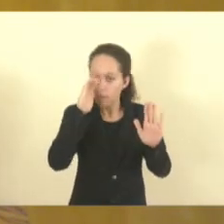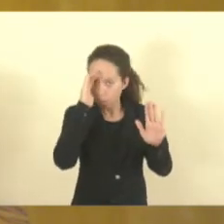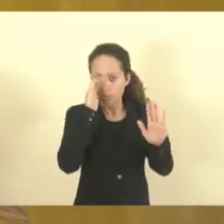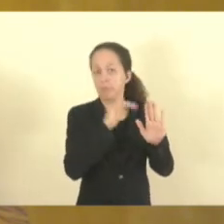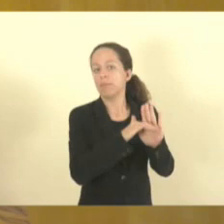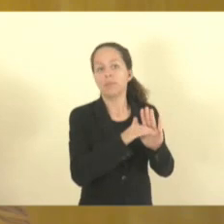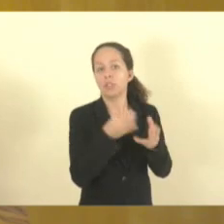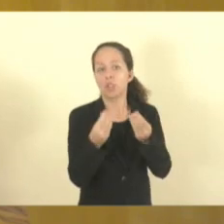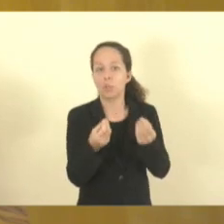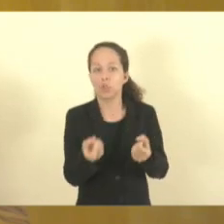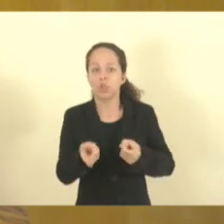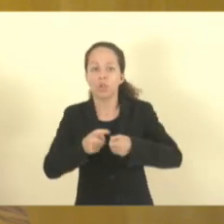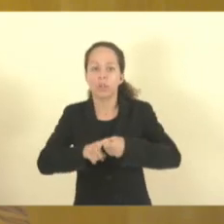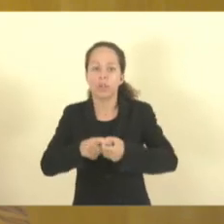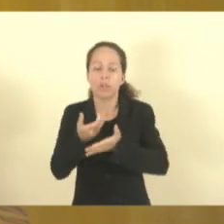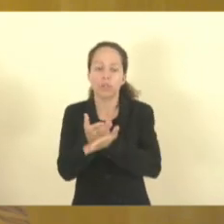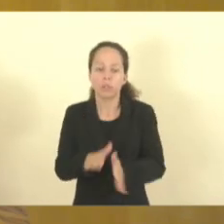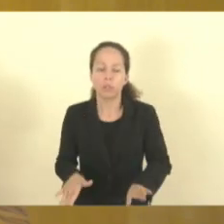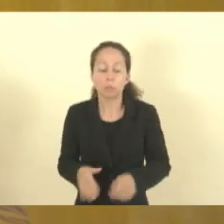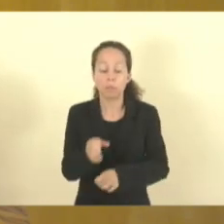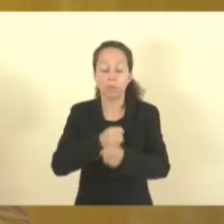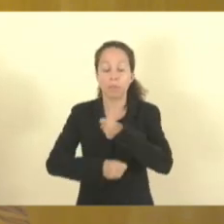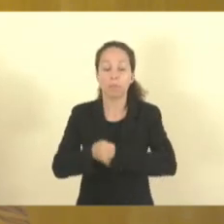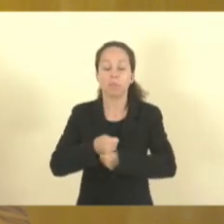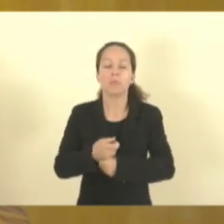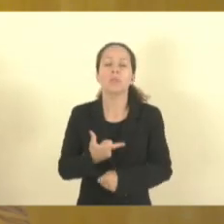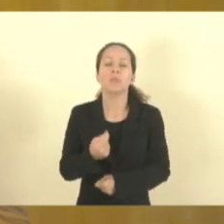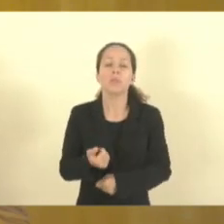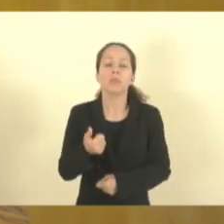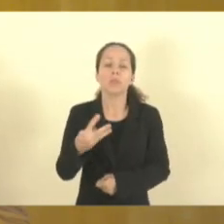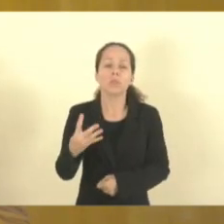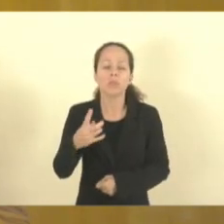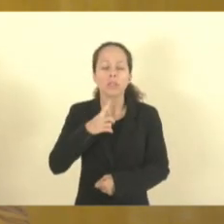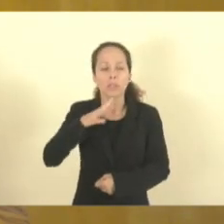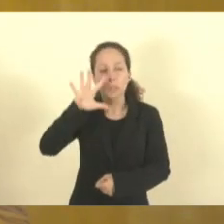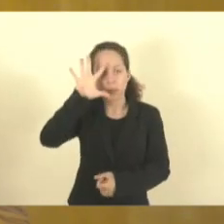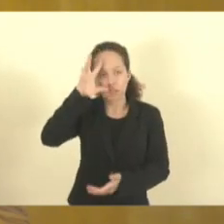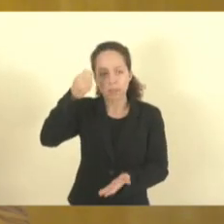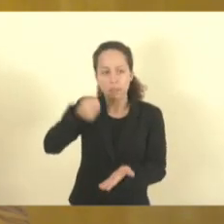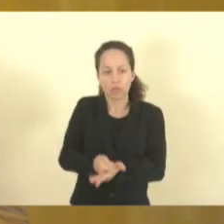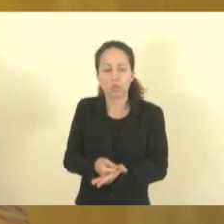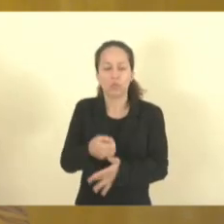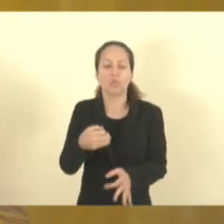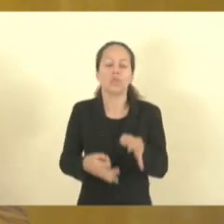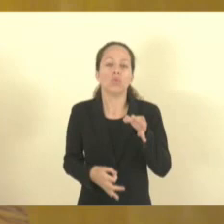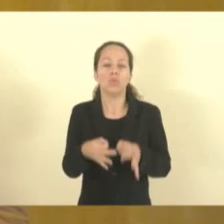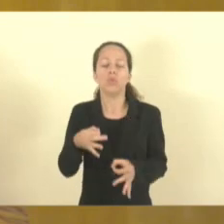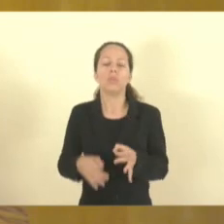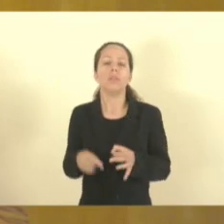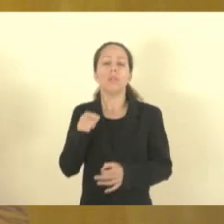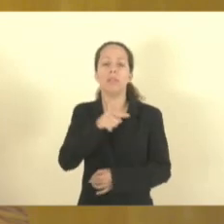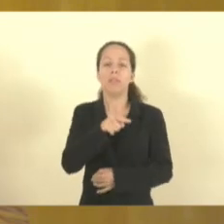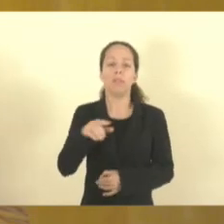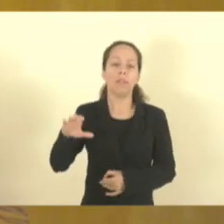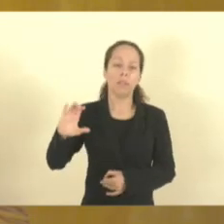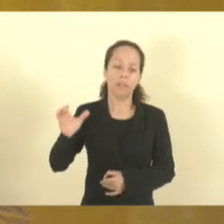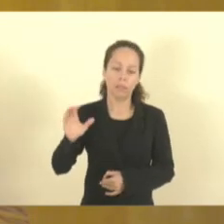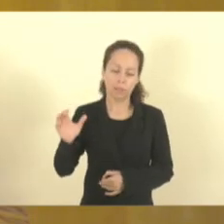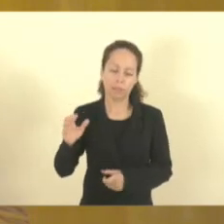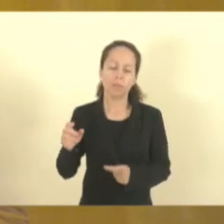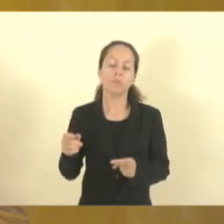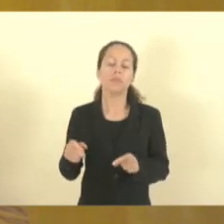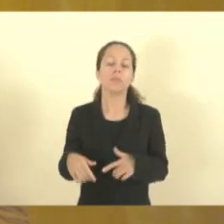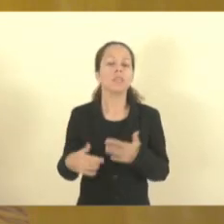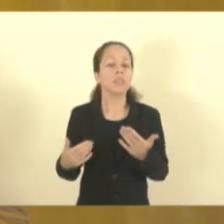Essa dissolução, em 2014, foi decidida pela Justiça de Cariacica, e aí, com